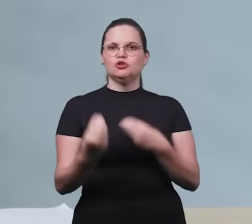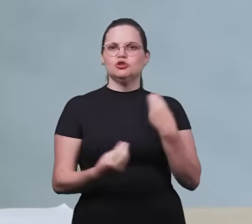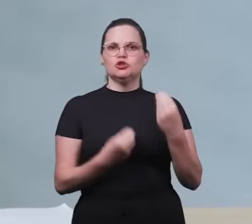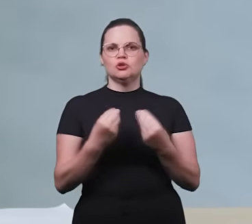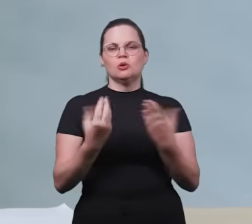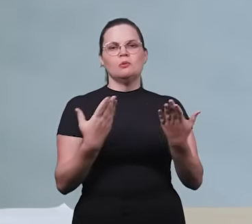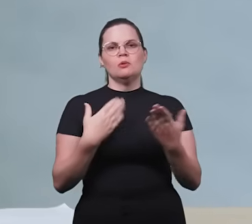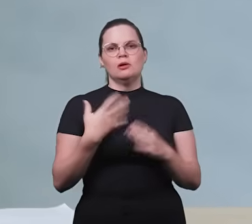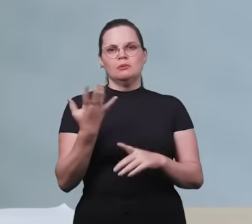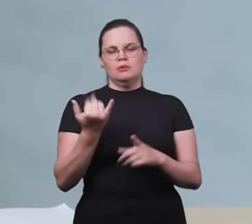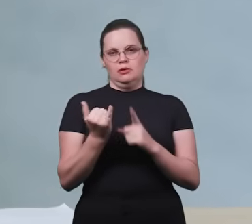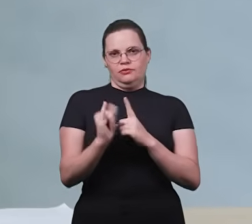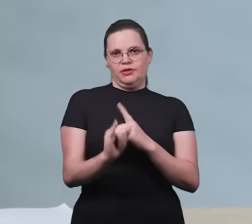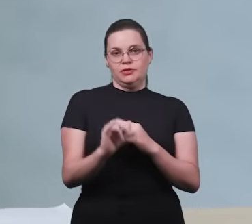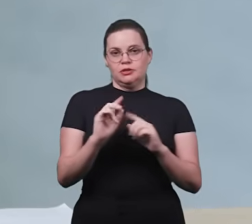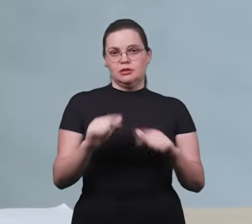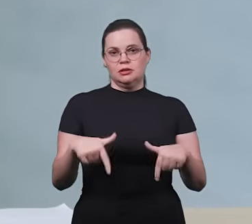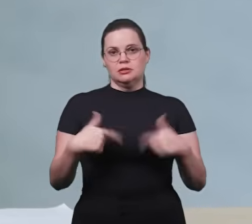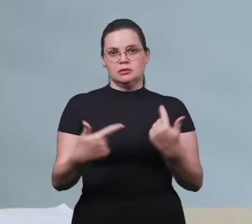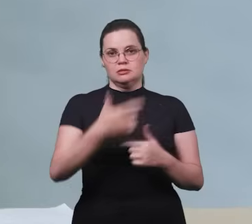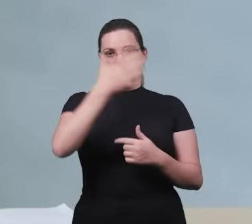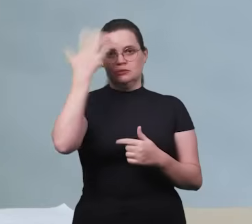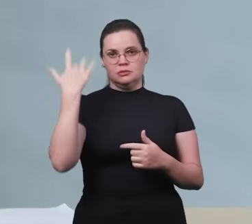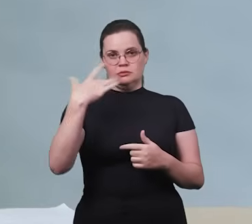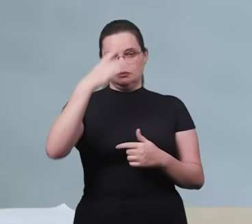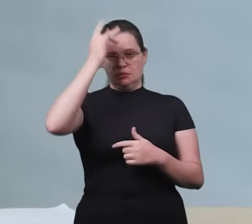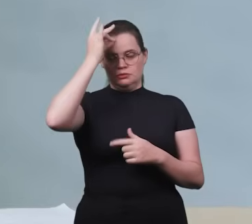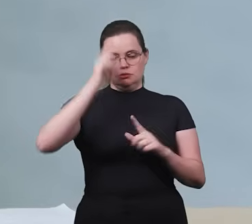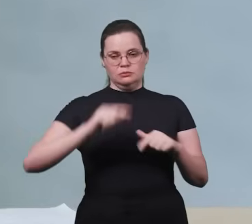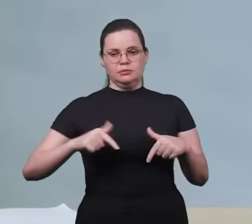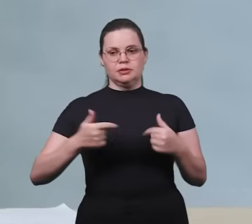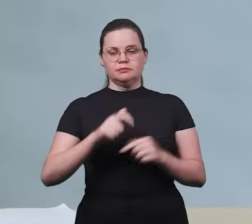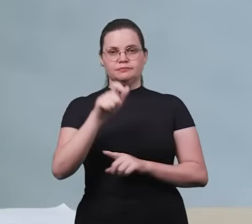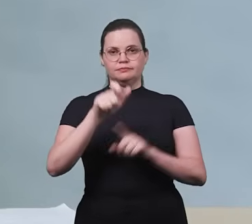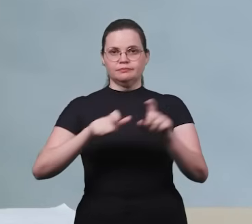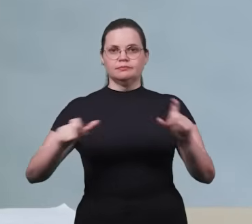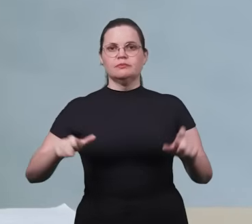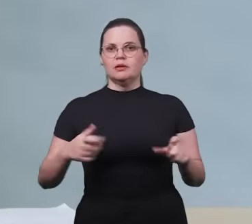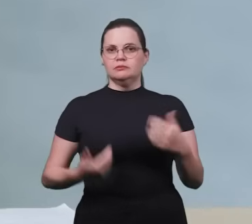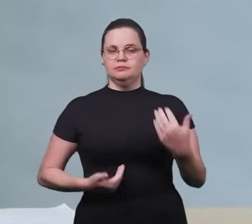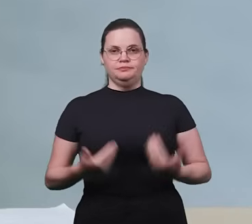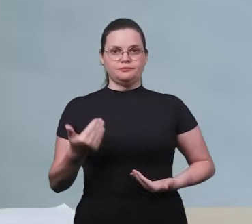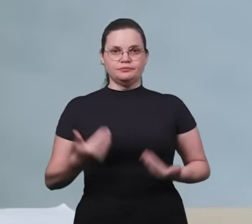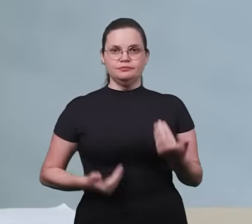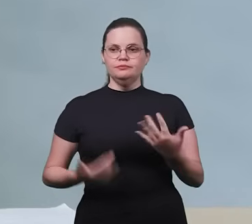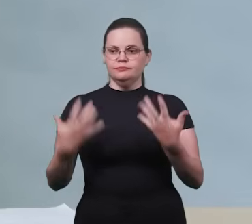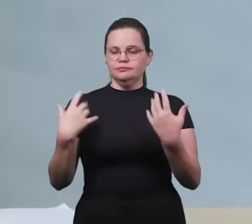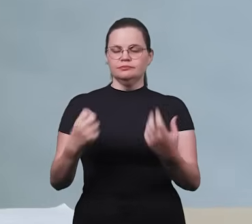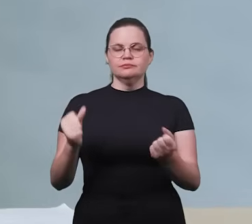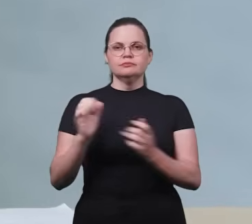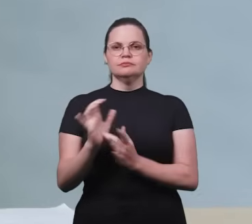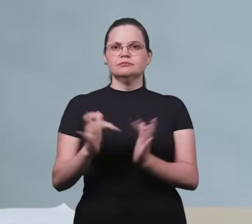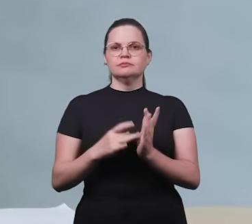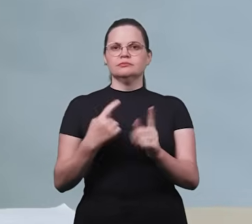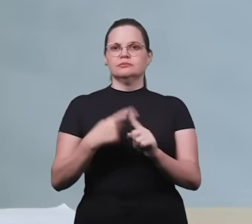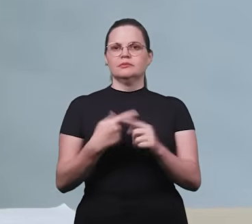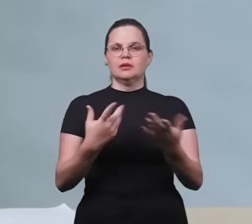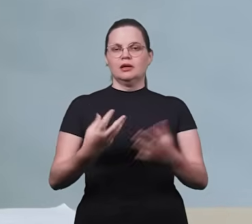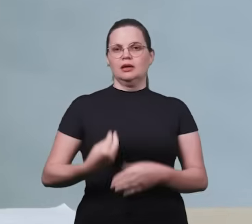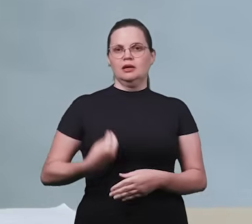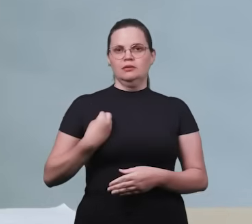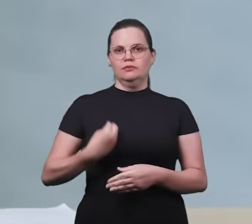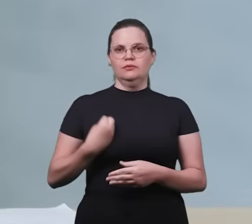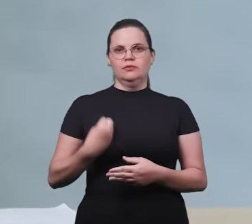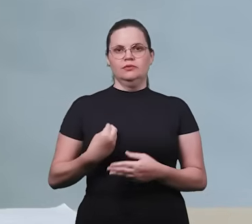construção profética, né, que o Espírito Santo ele opera na vida daqueles que são chamados e atendem esses chamados para viver na condição de